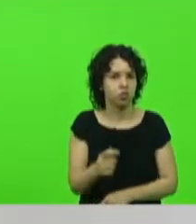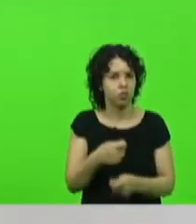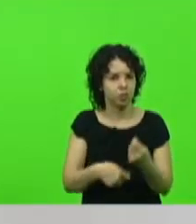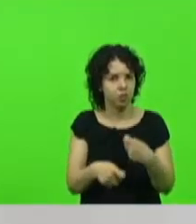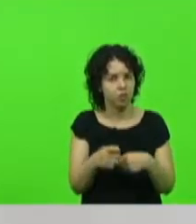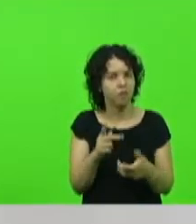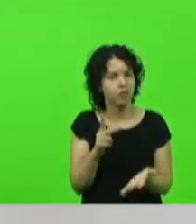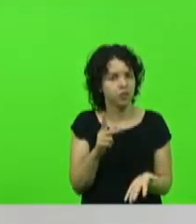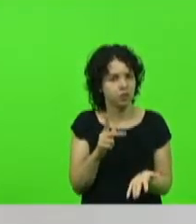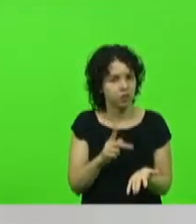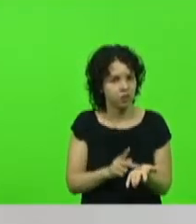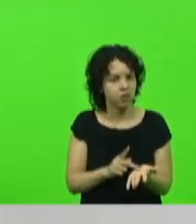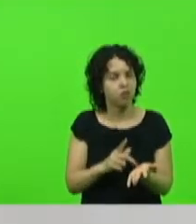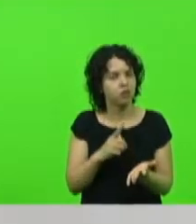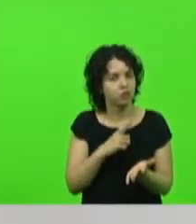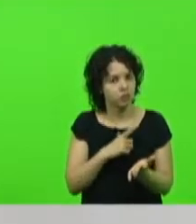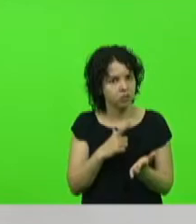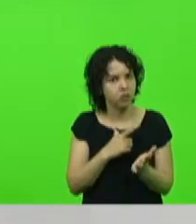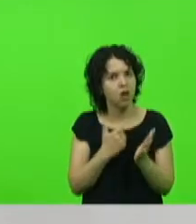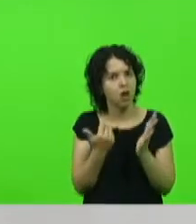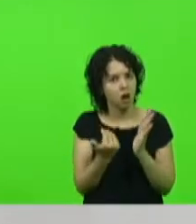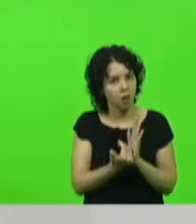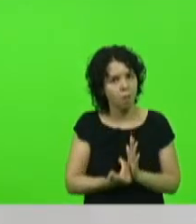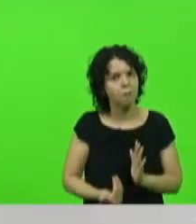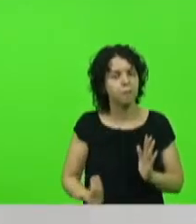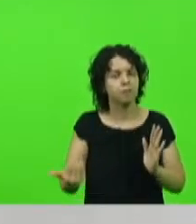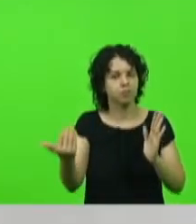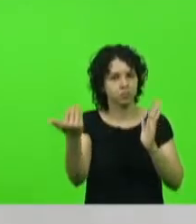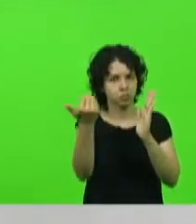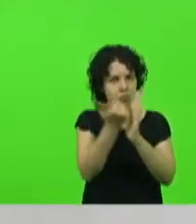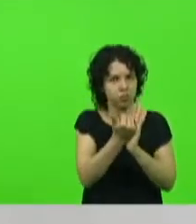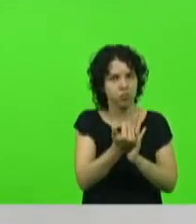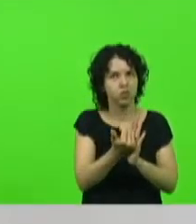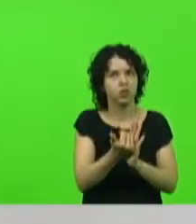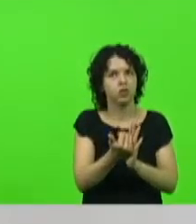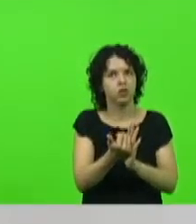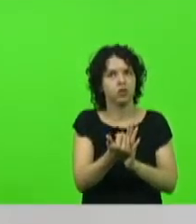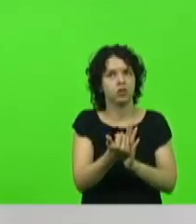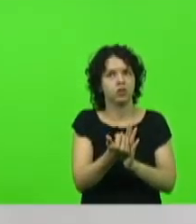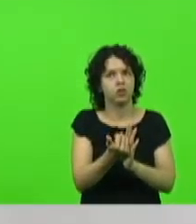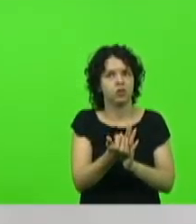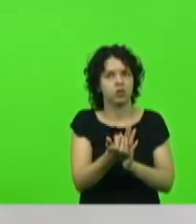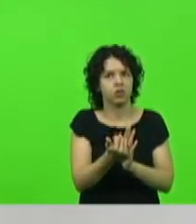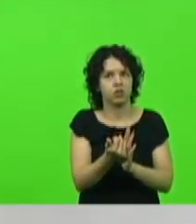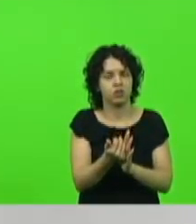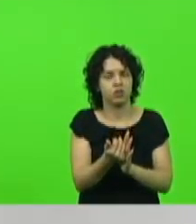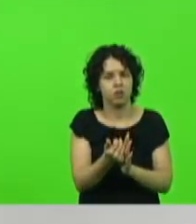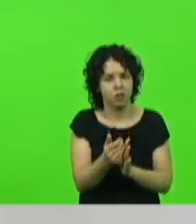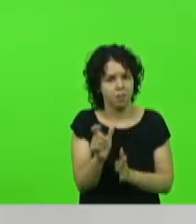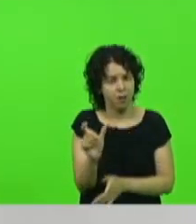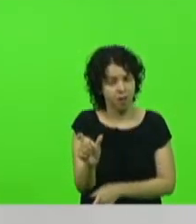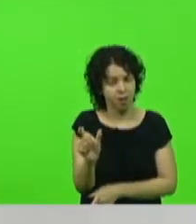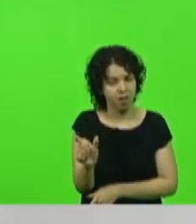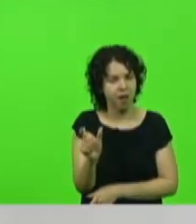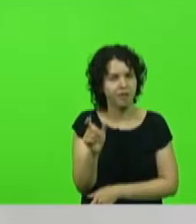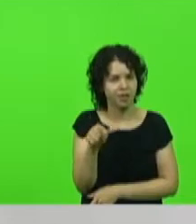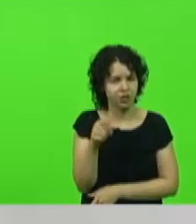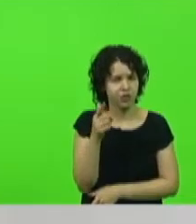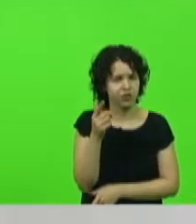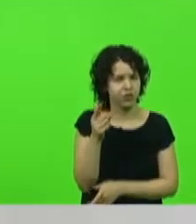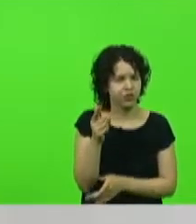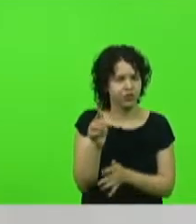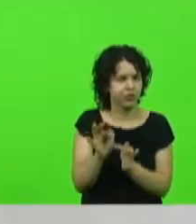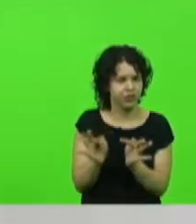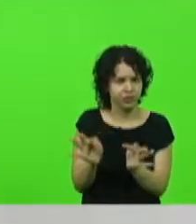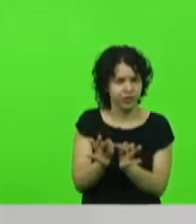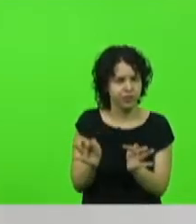um considerável aumento, muito tímida essa palavra, e considerável ainda para o texto,